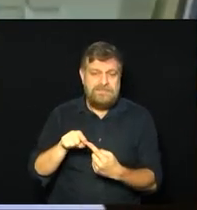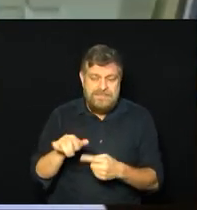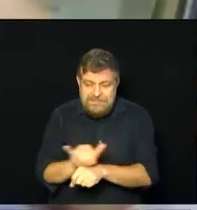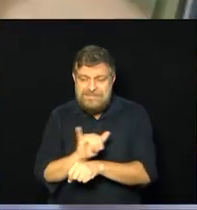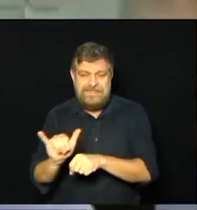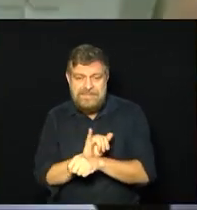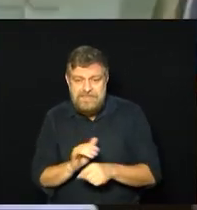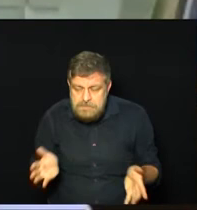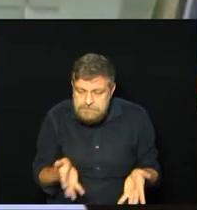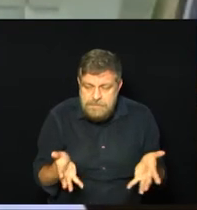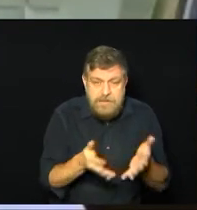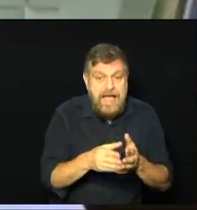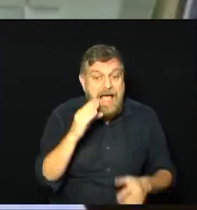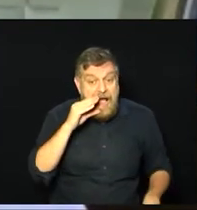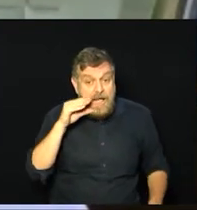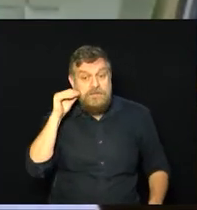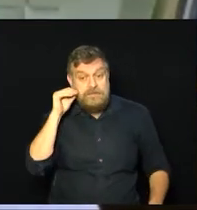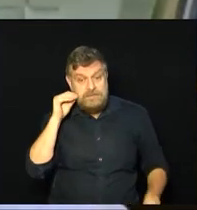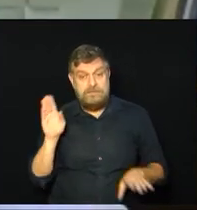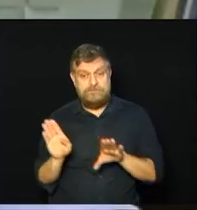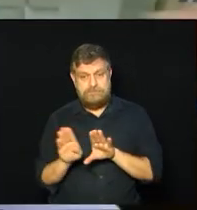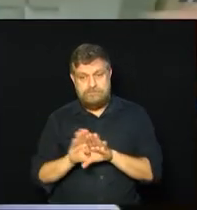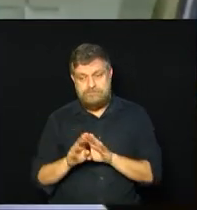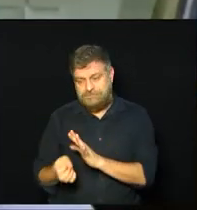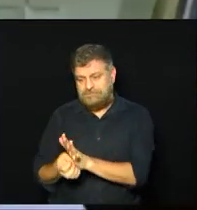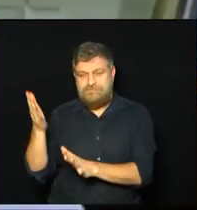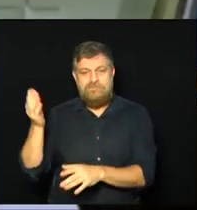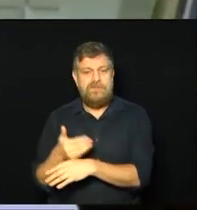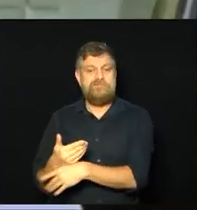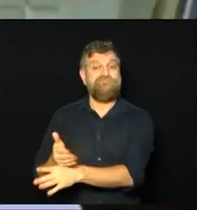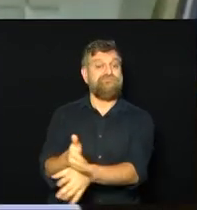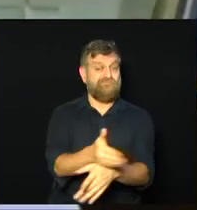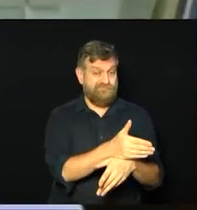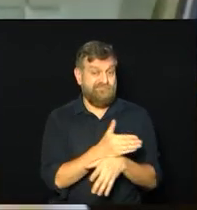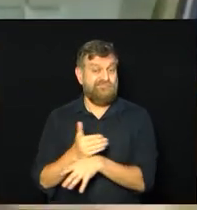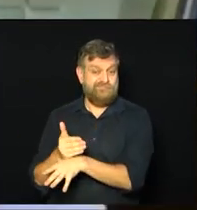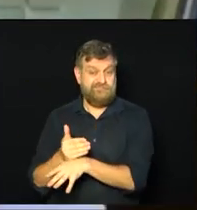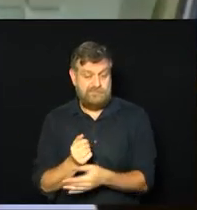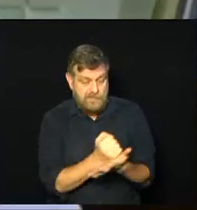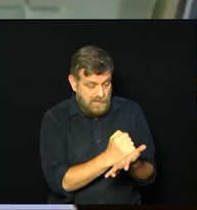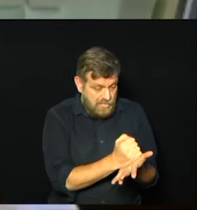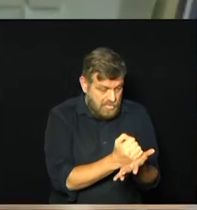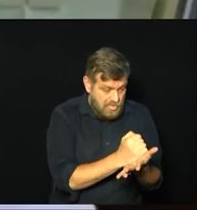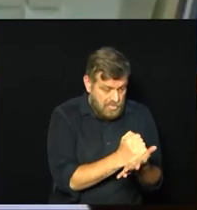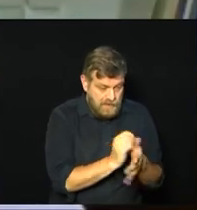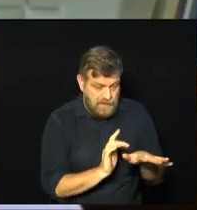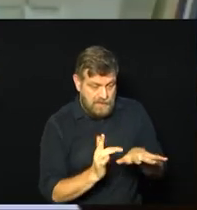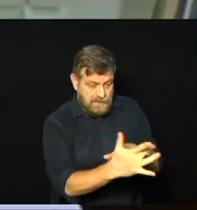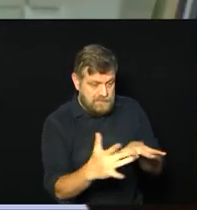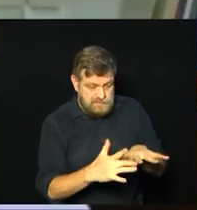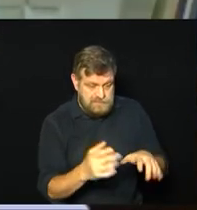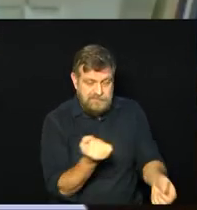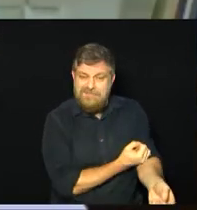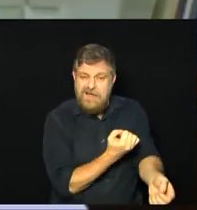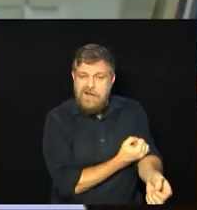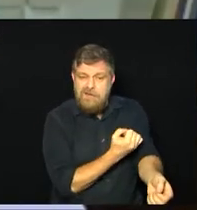crianças, para os adolescentes, né, que muitos se perdem nos videogames, nas redes sociais.